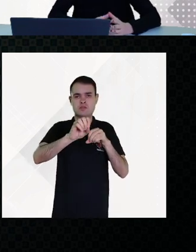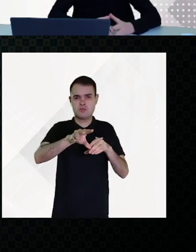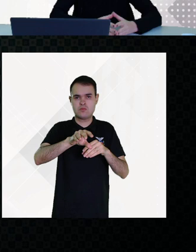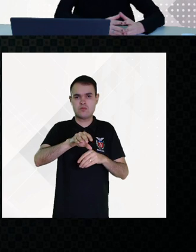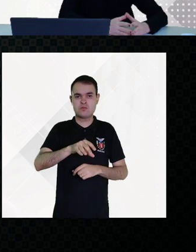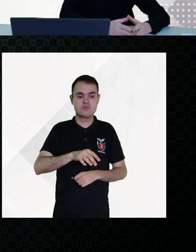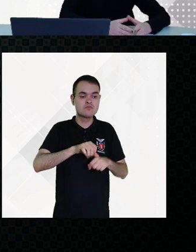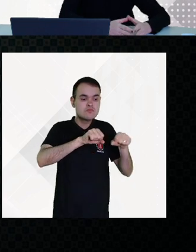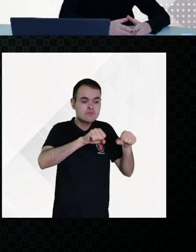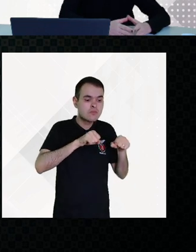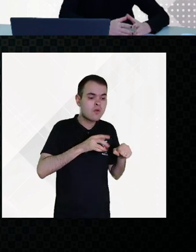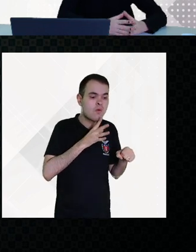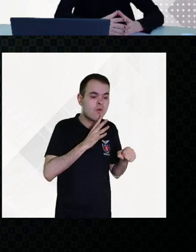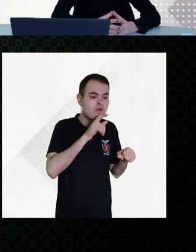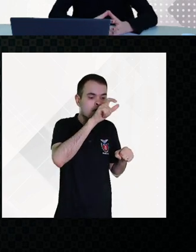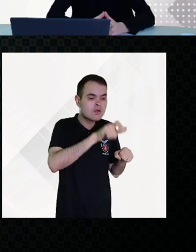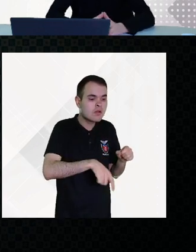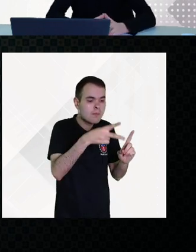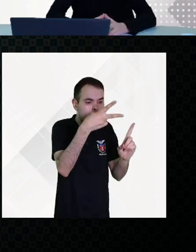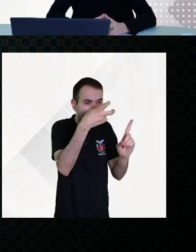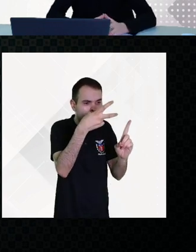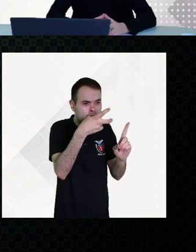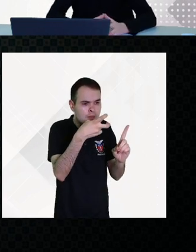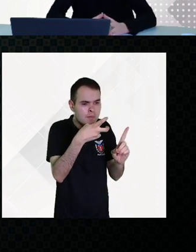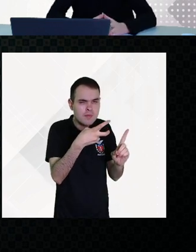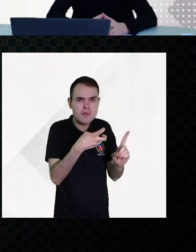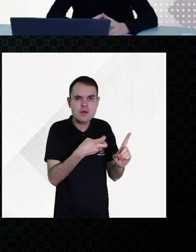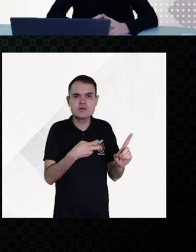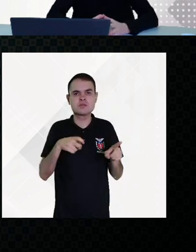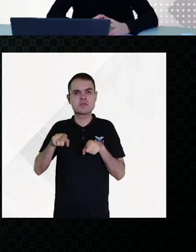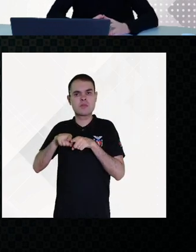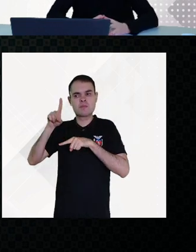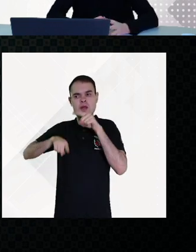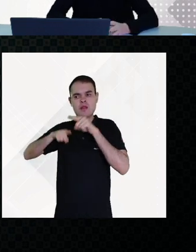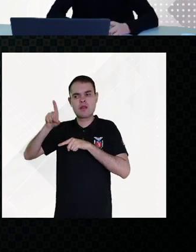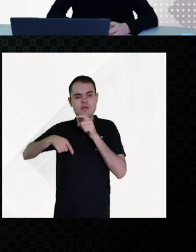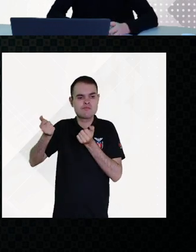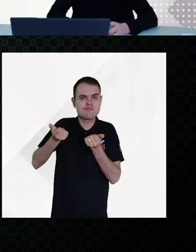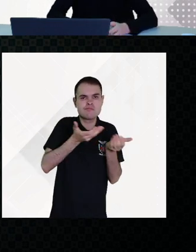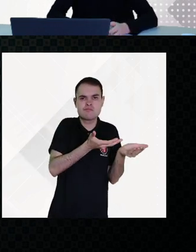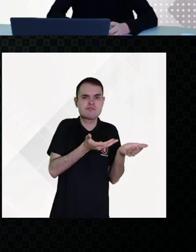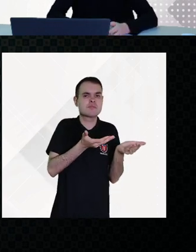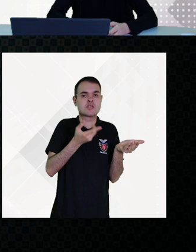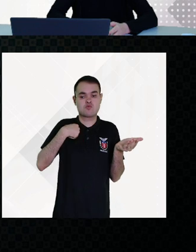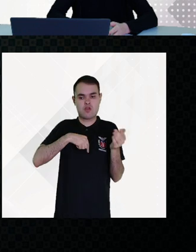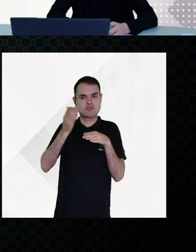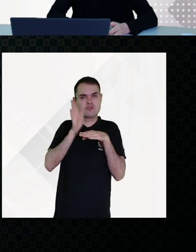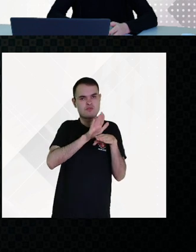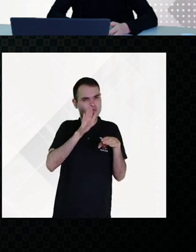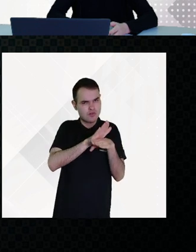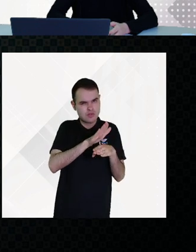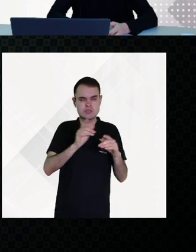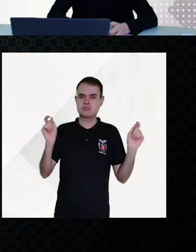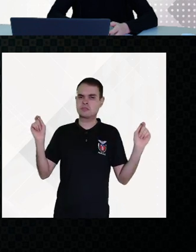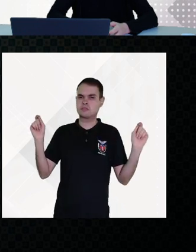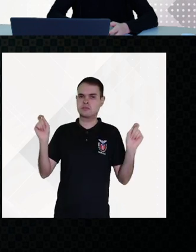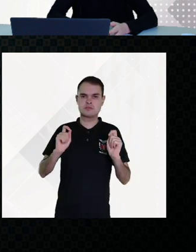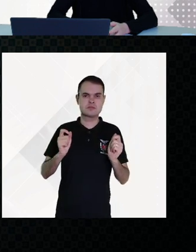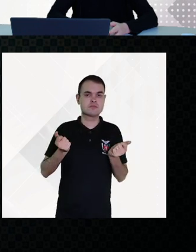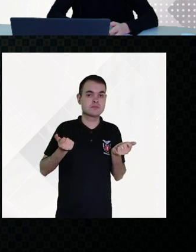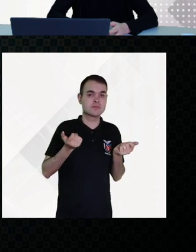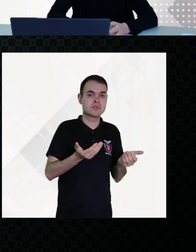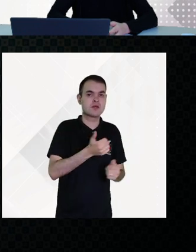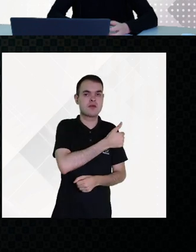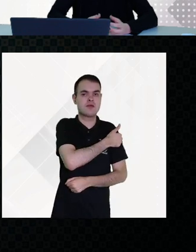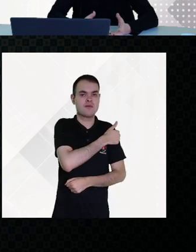aluno, conhecer os recursos que tem, e para isso estamos aqui também para auxiliar nessa questão, a gente vai dar ao